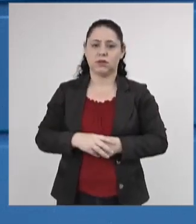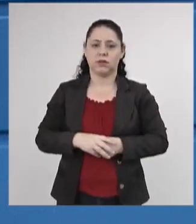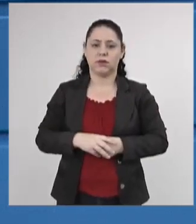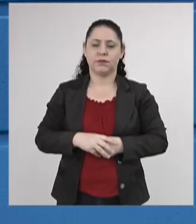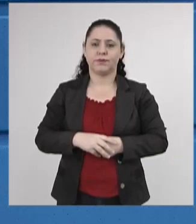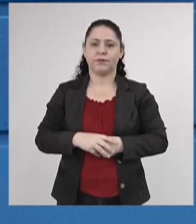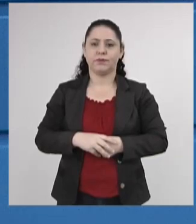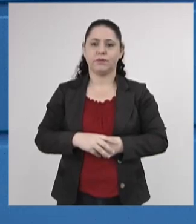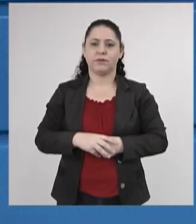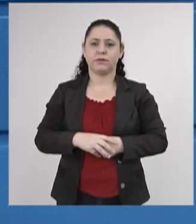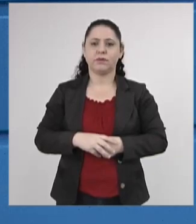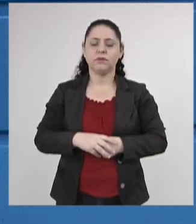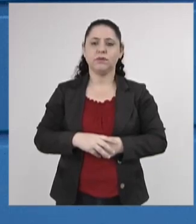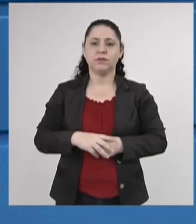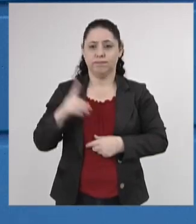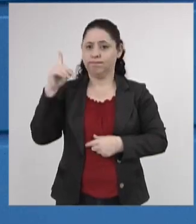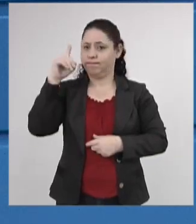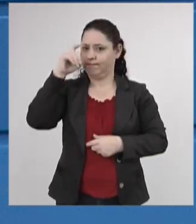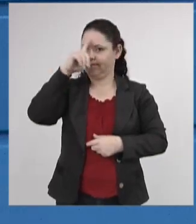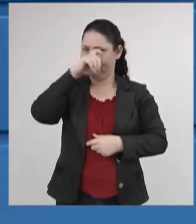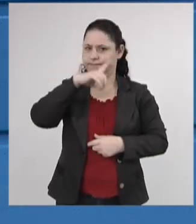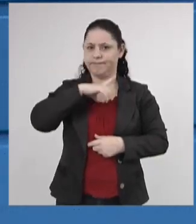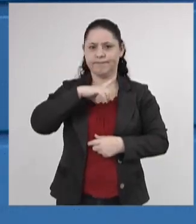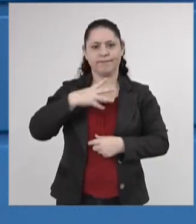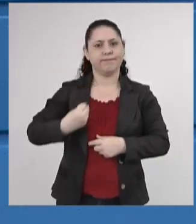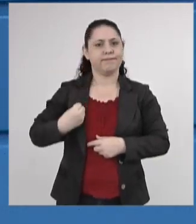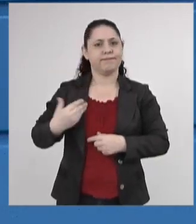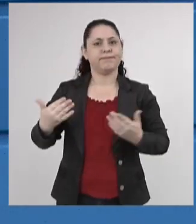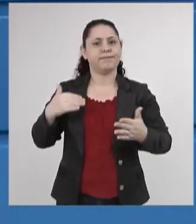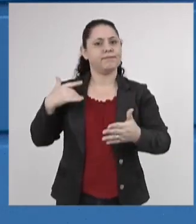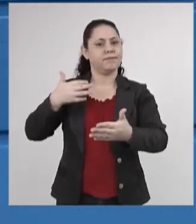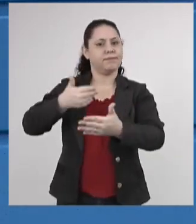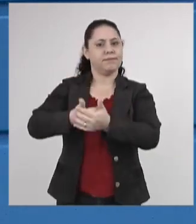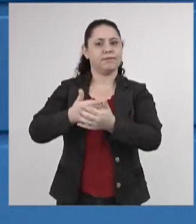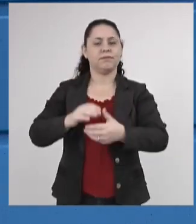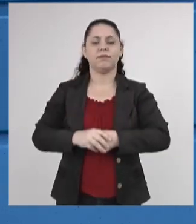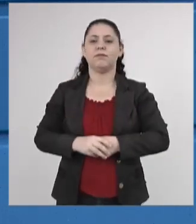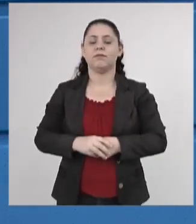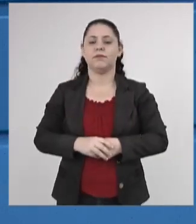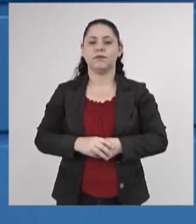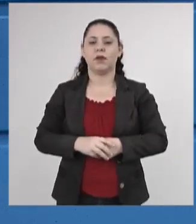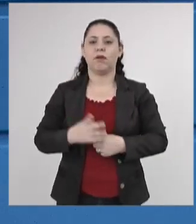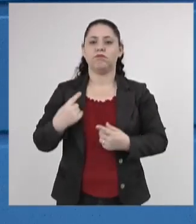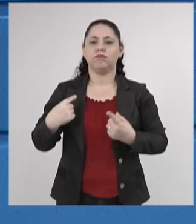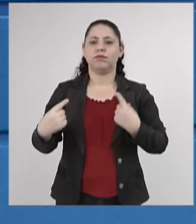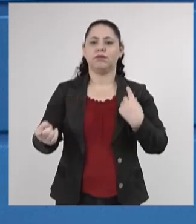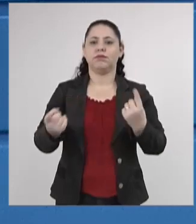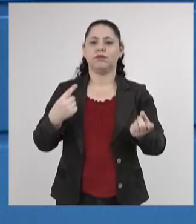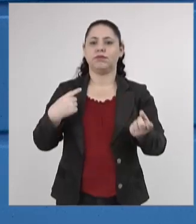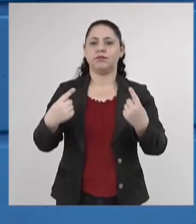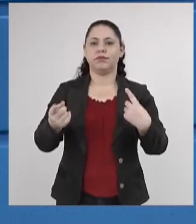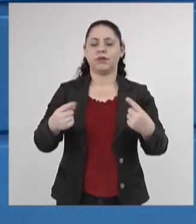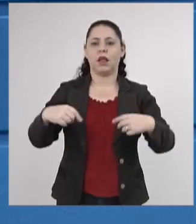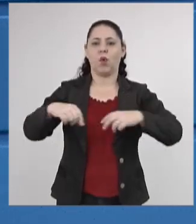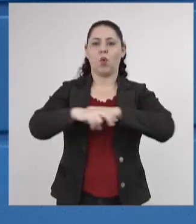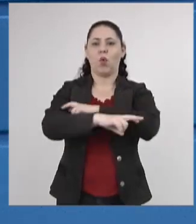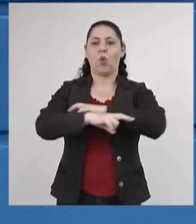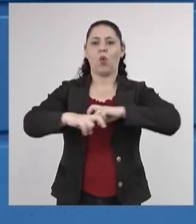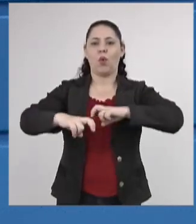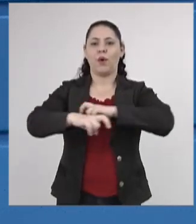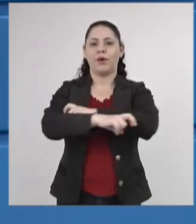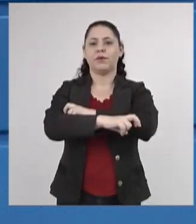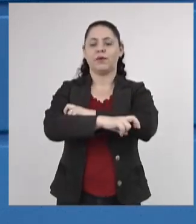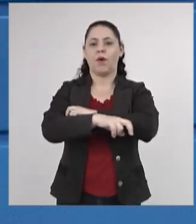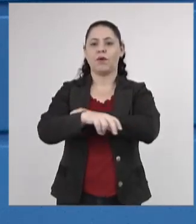senhor presidente, da dificuldade que a gente está tendo do ir e vir naquela rodovia, que é a